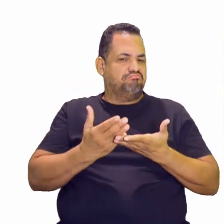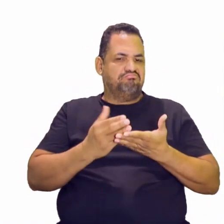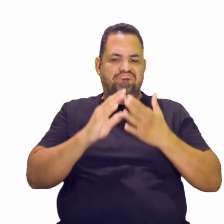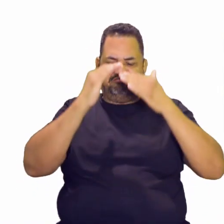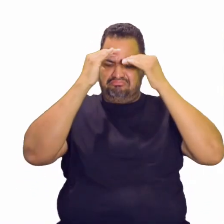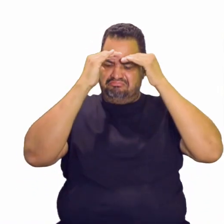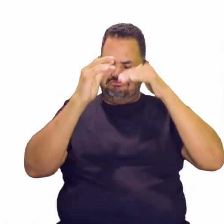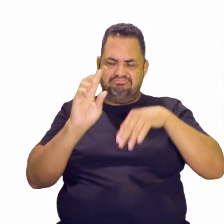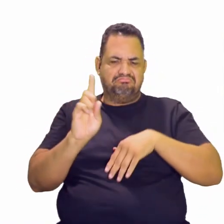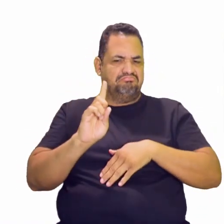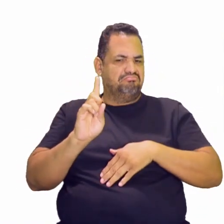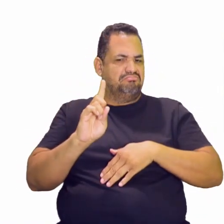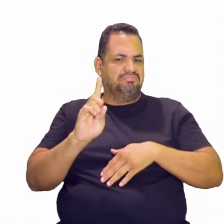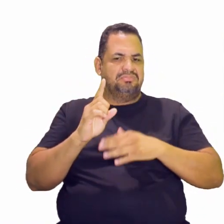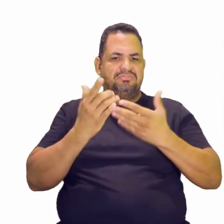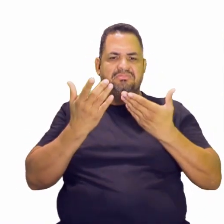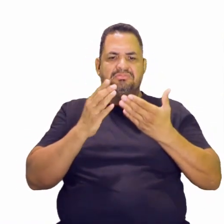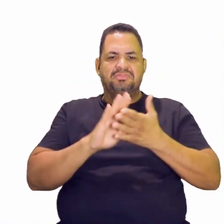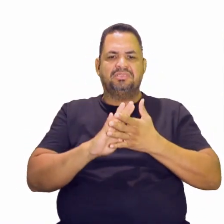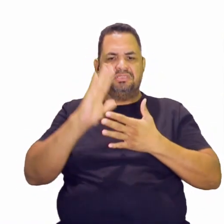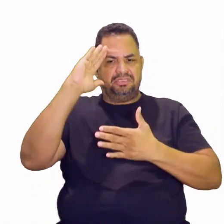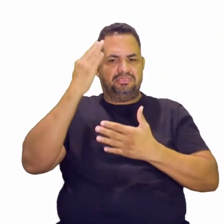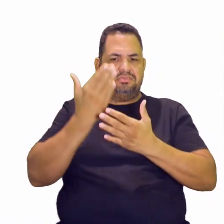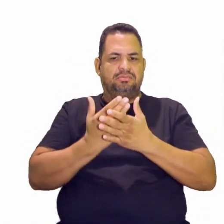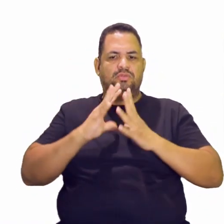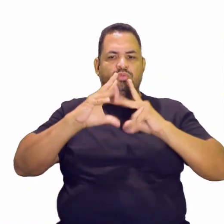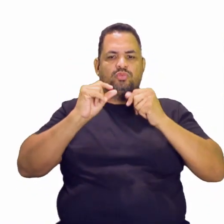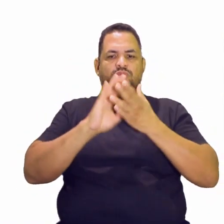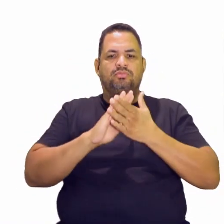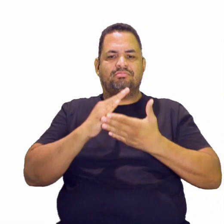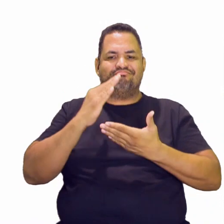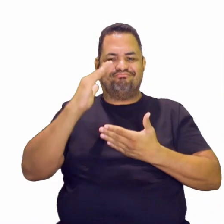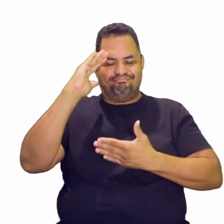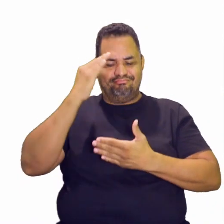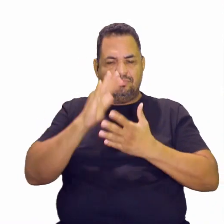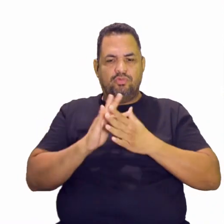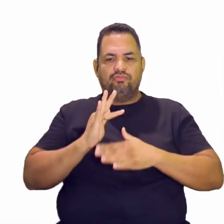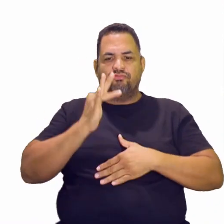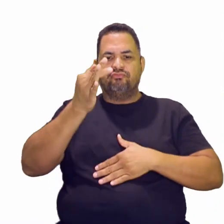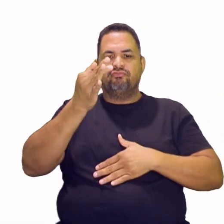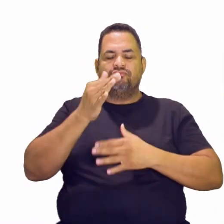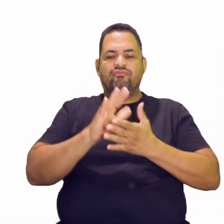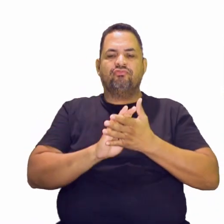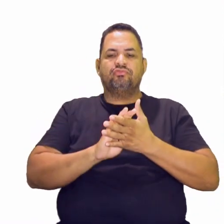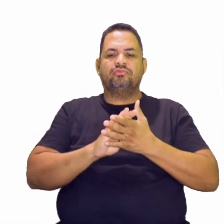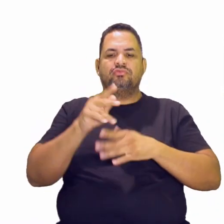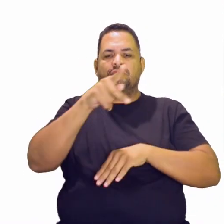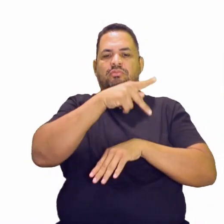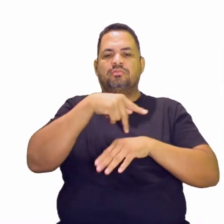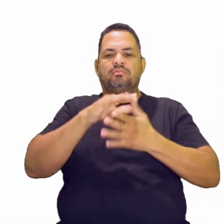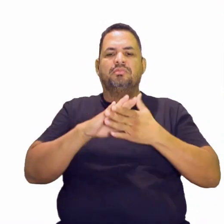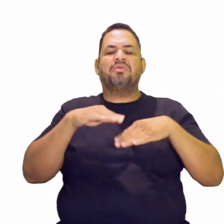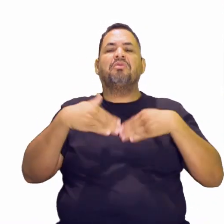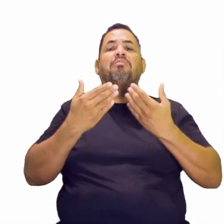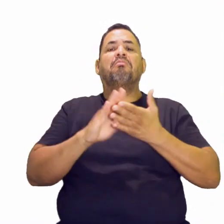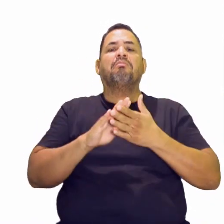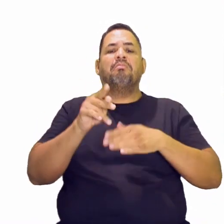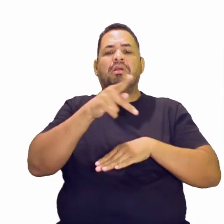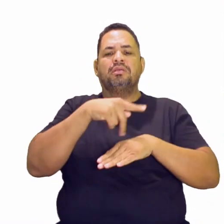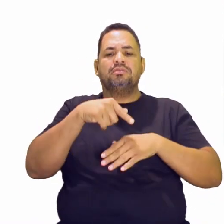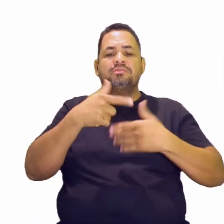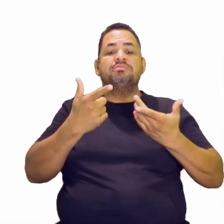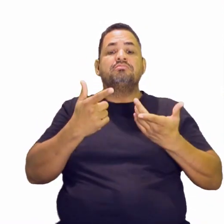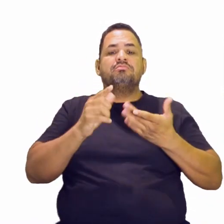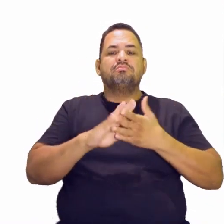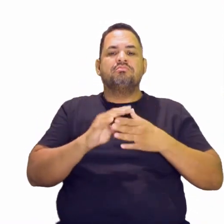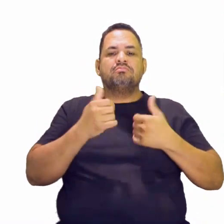Constituição, mas todos acreditam no futuro da nação. Que país é esse? Que país é este? Que país é